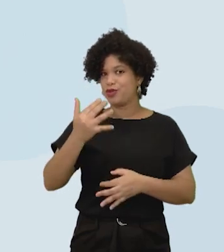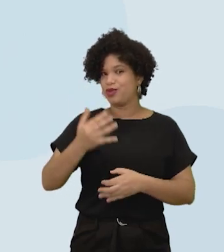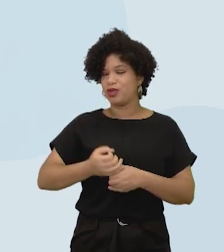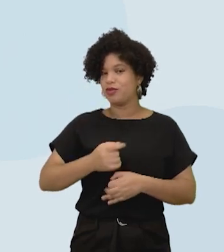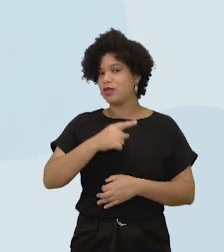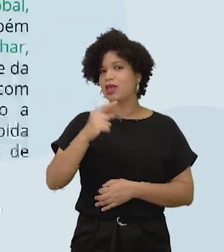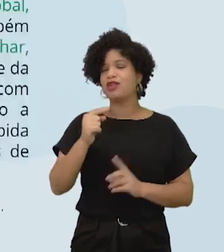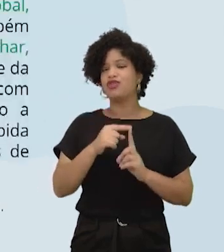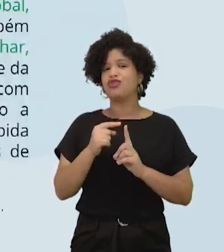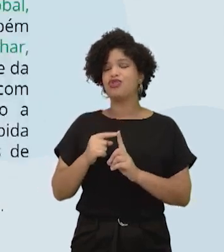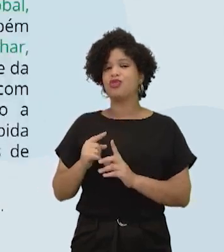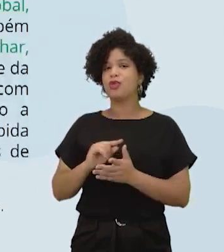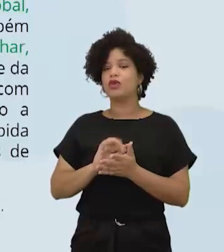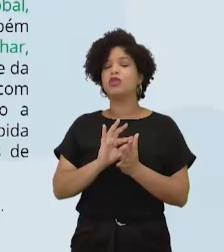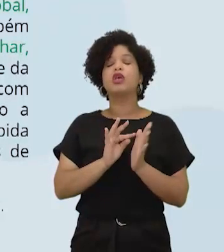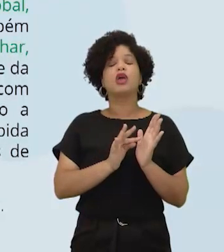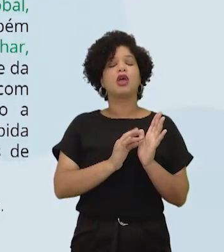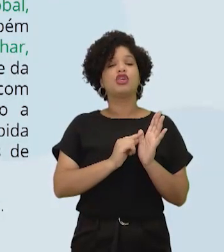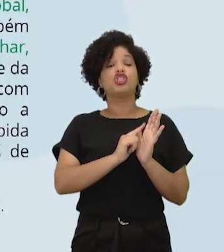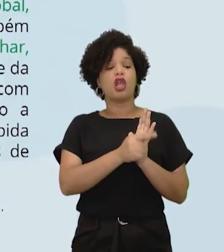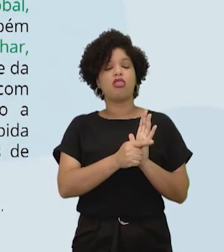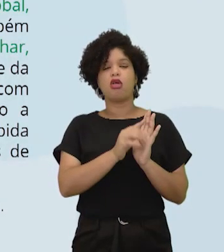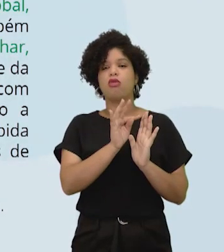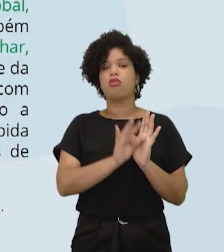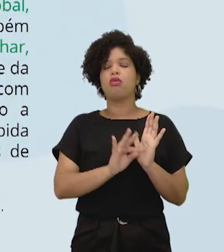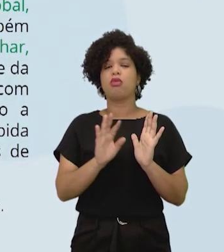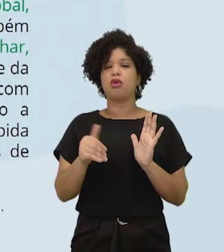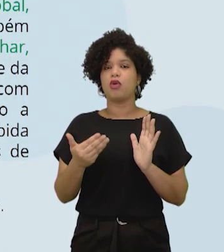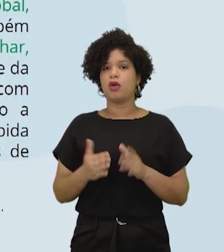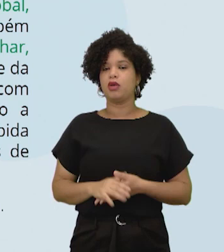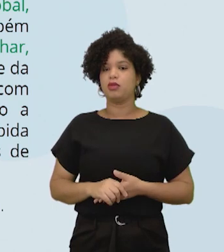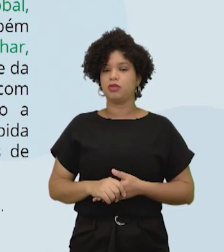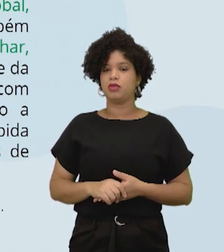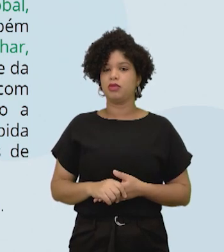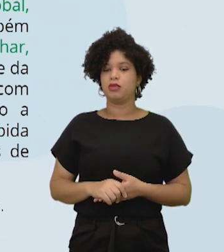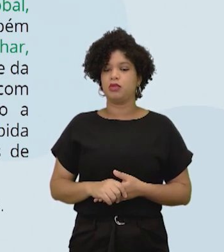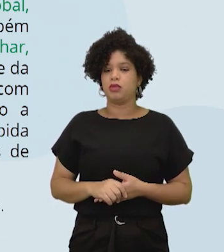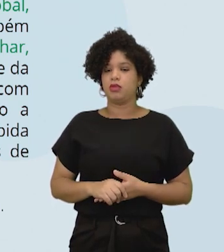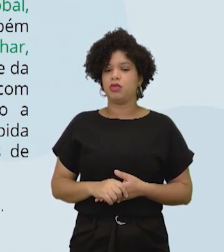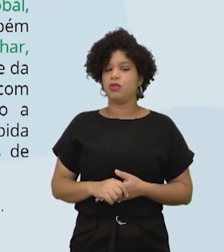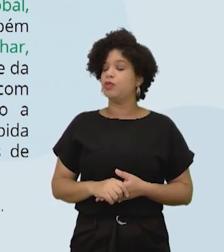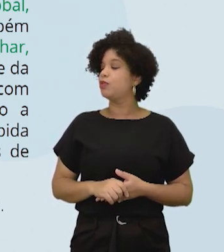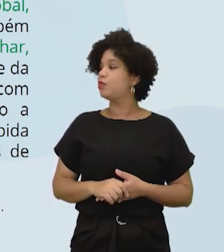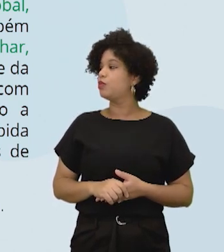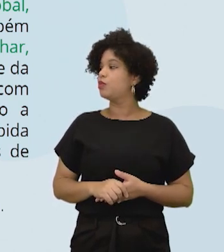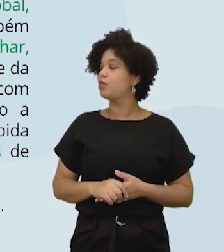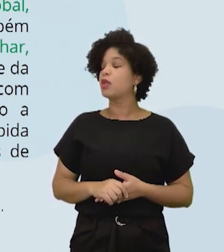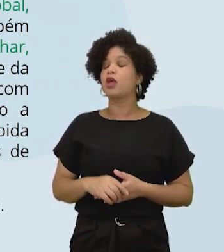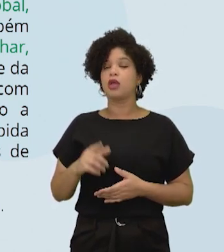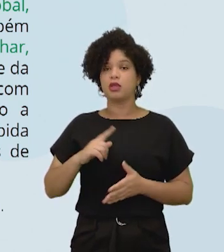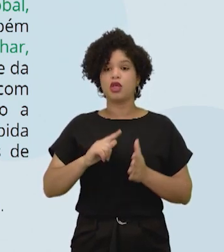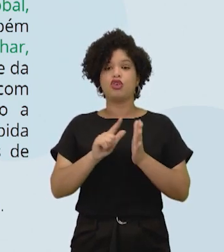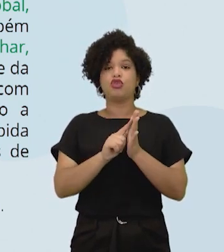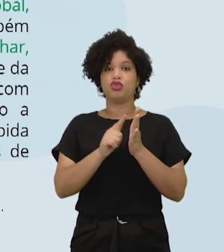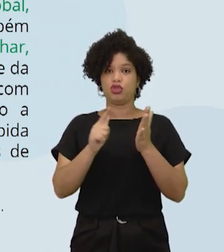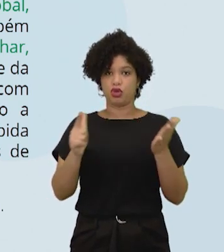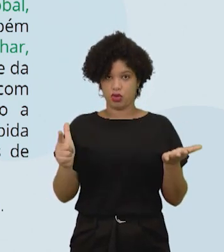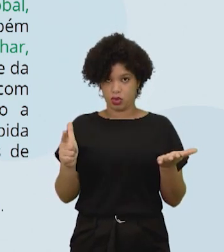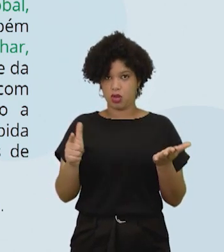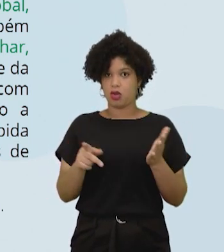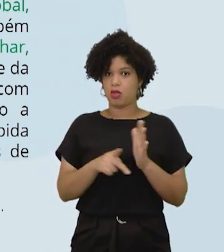é o tipo de texto? A gente pode até voltar para vocês verem, ó. Fabiana Mafrin, que escreveu, disponível no jornal da